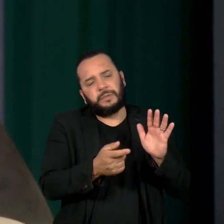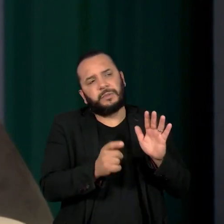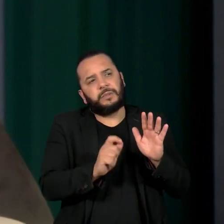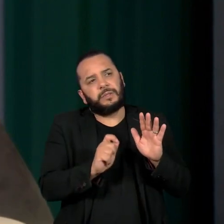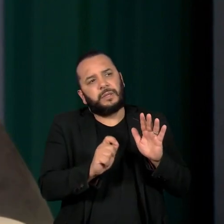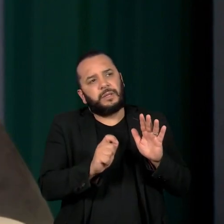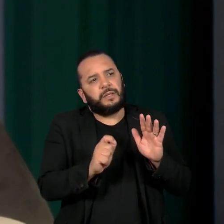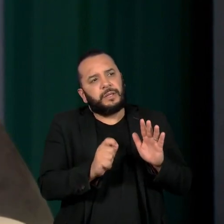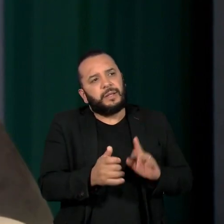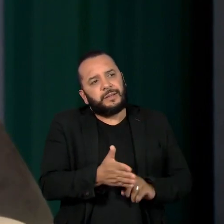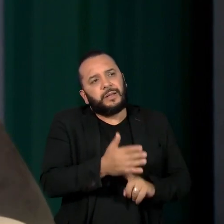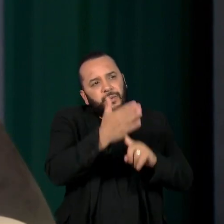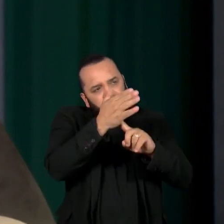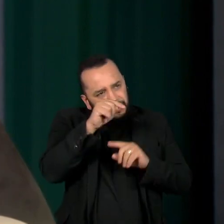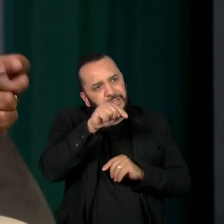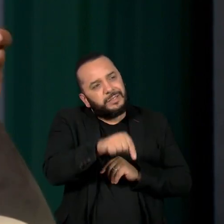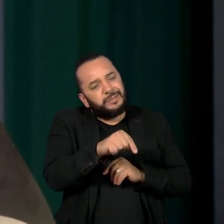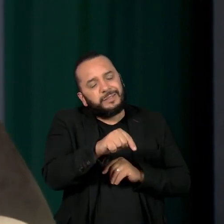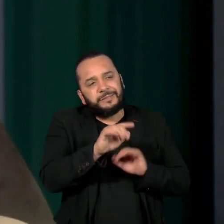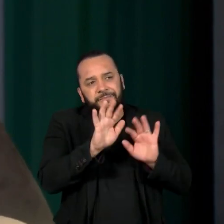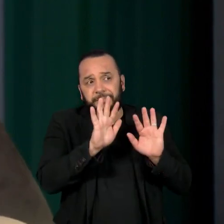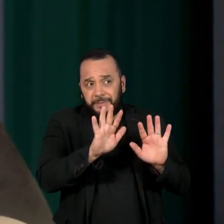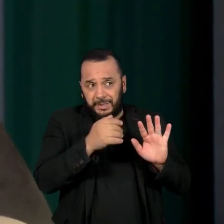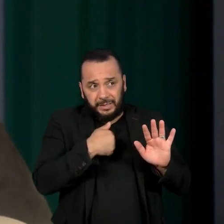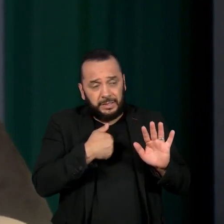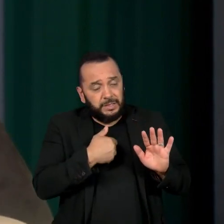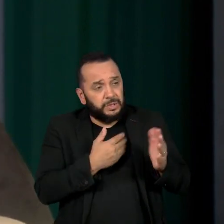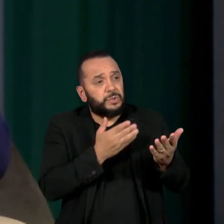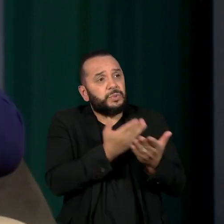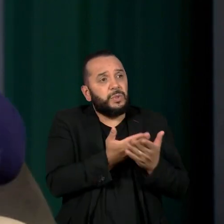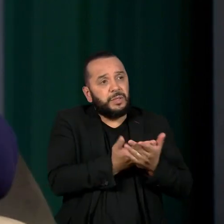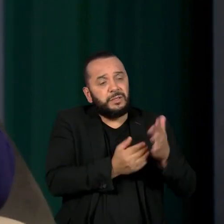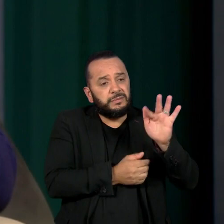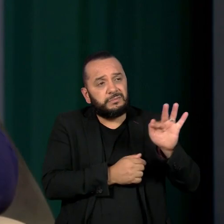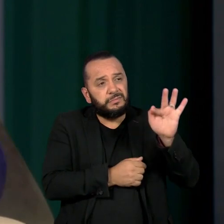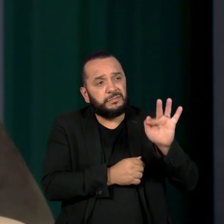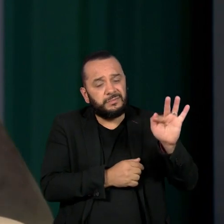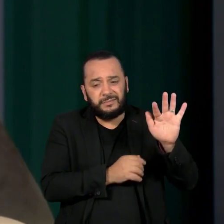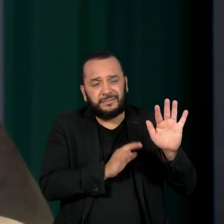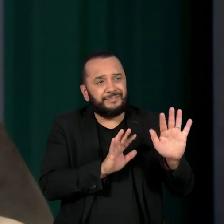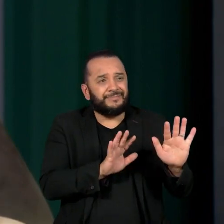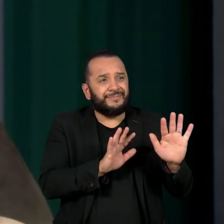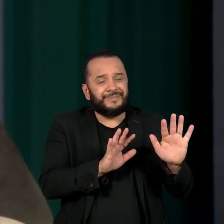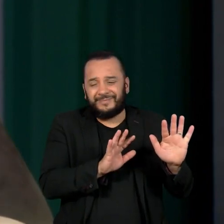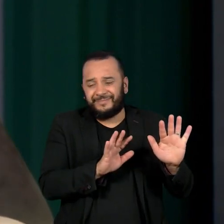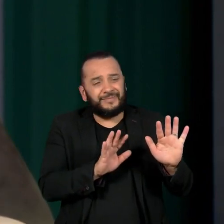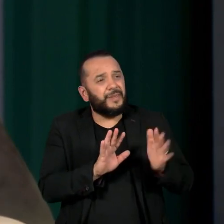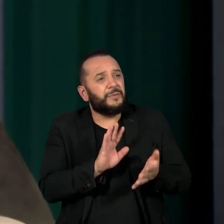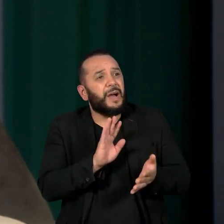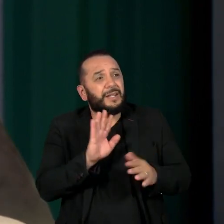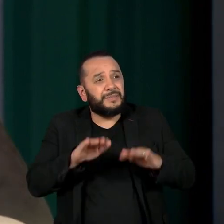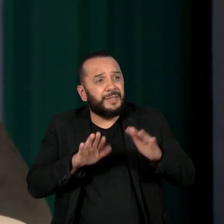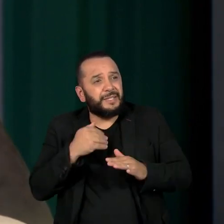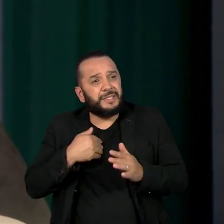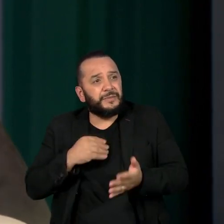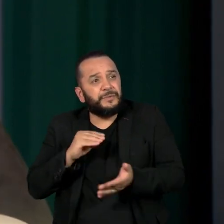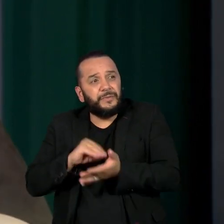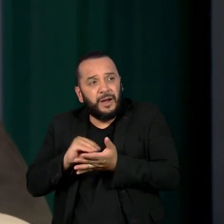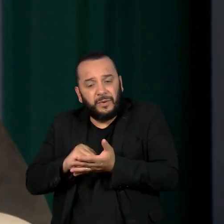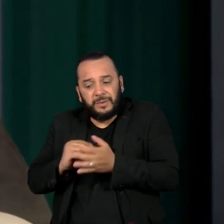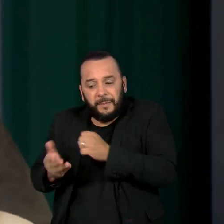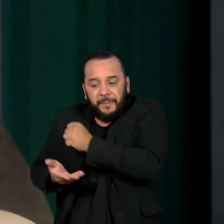disponibilidade de mercado de trabalho estão fazendo as qualificações e pulando a construção de base da sua formação